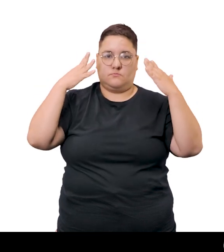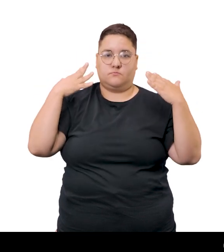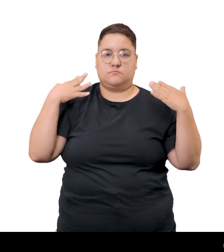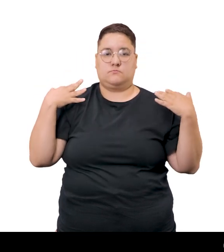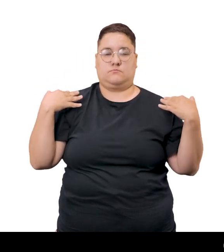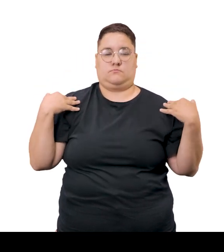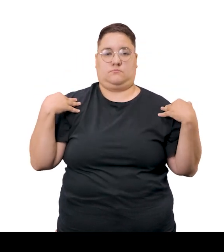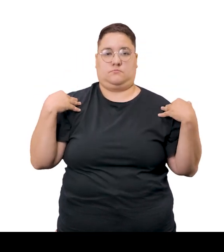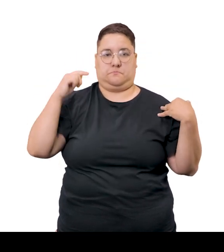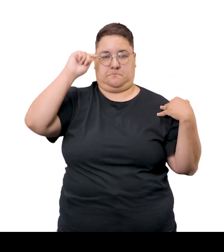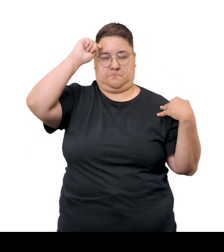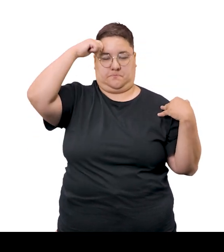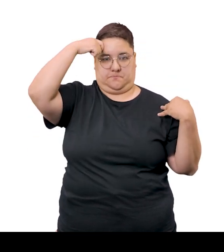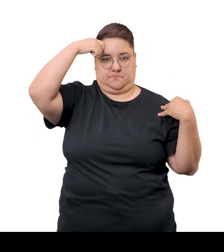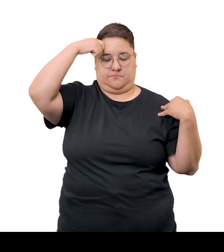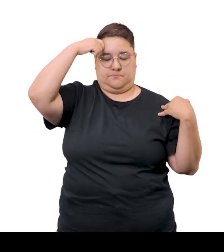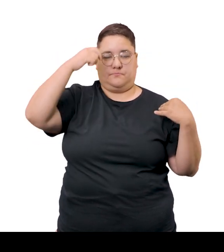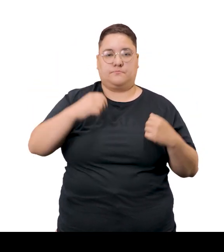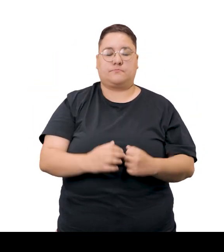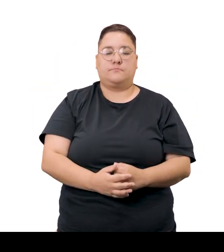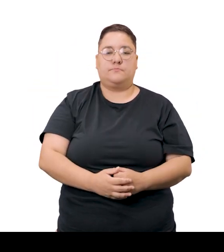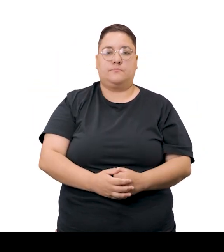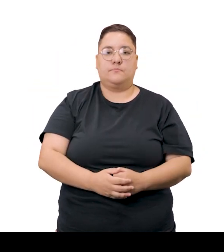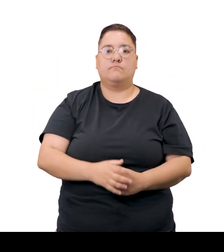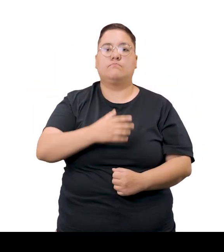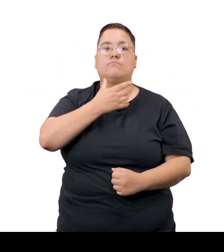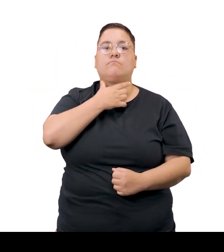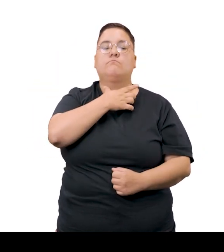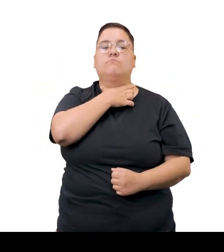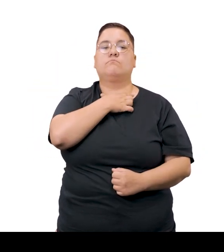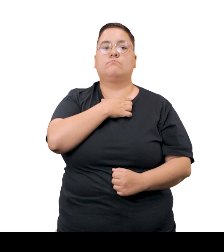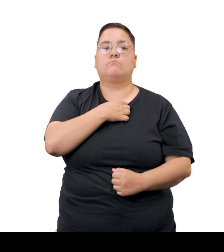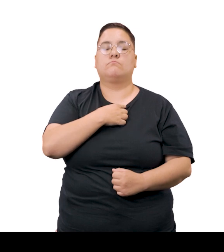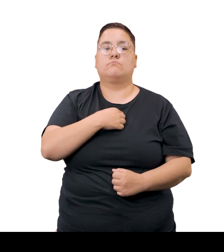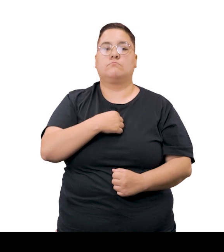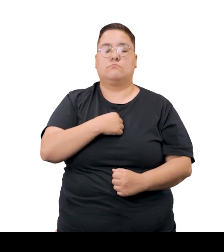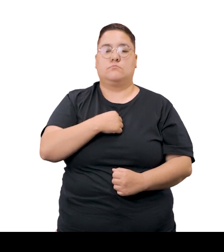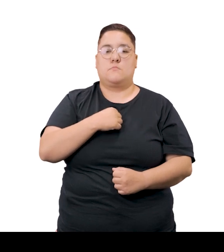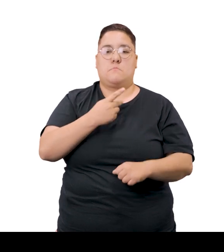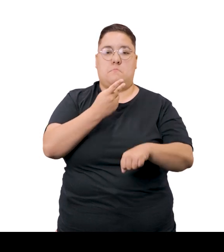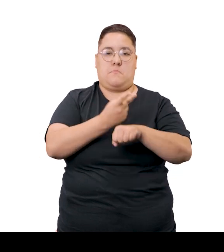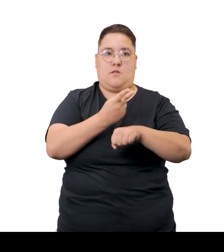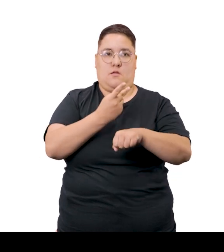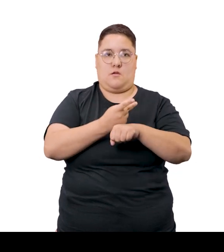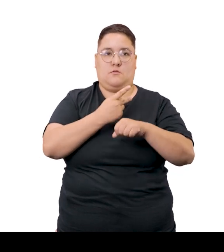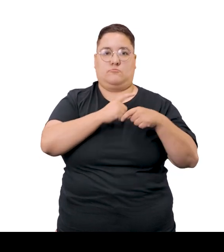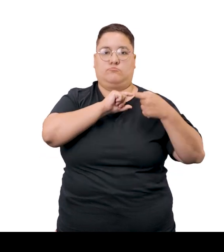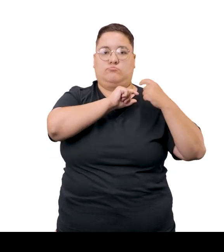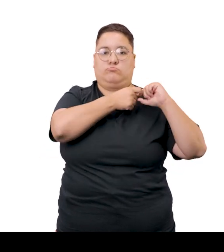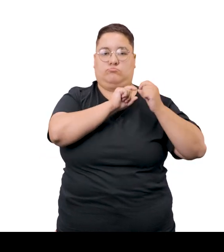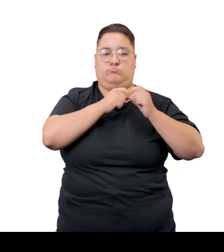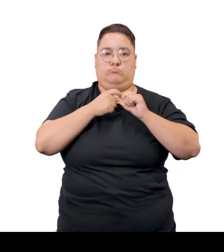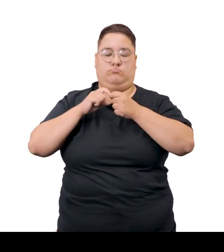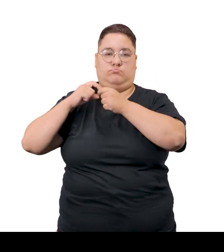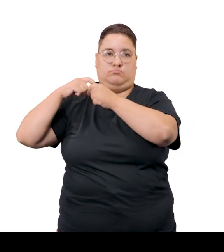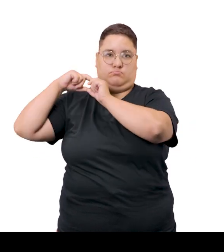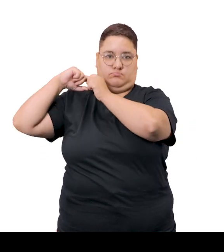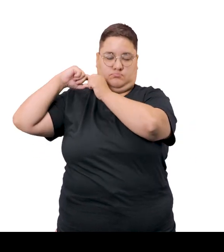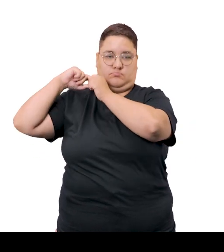dos ombros. No pescoço, um colar prateado de elos largos e arredondados.